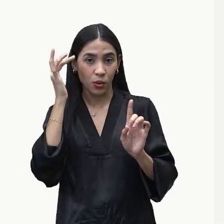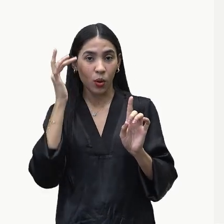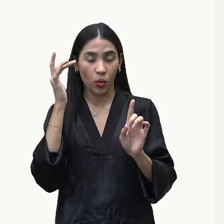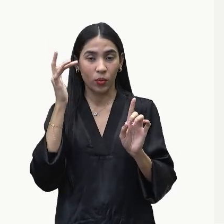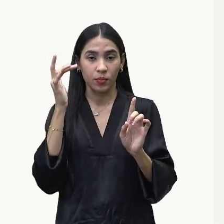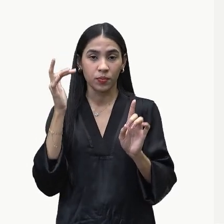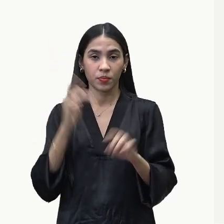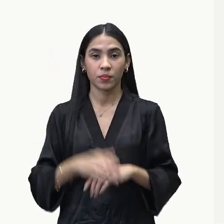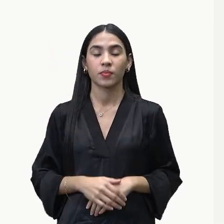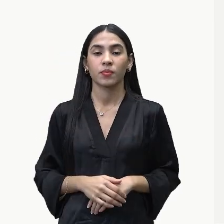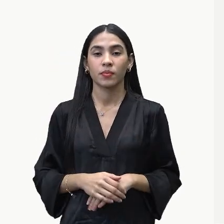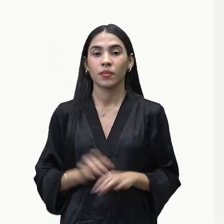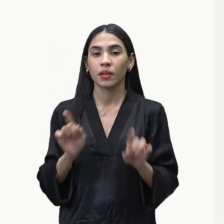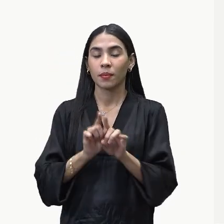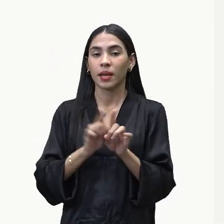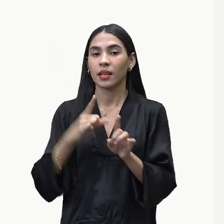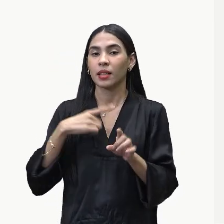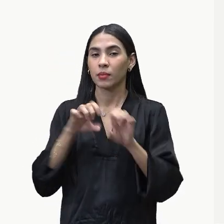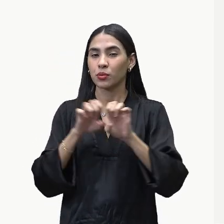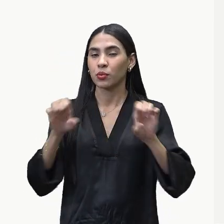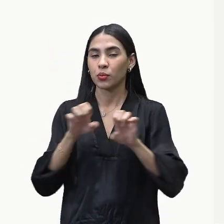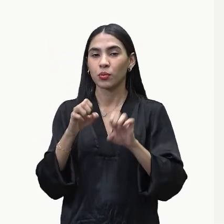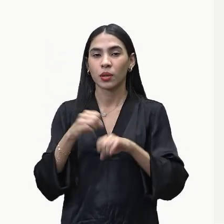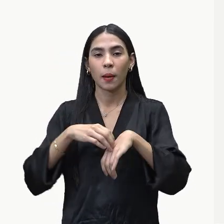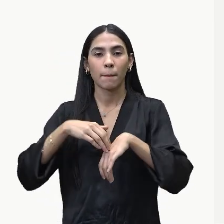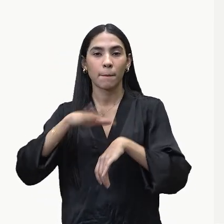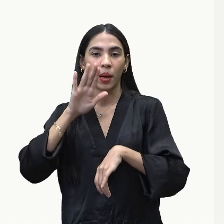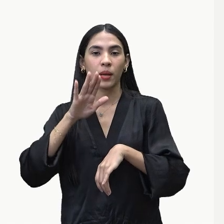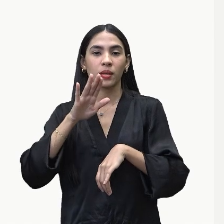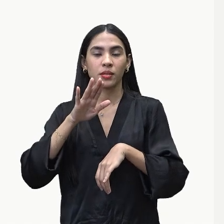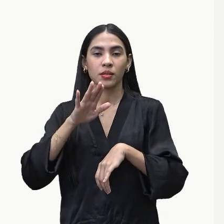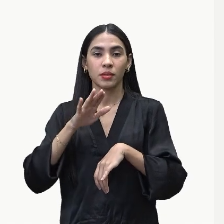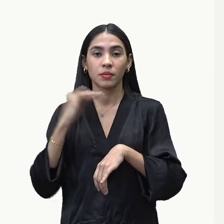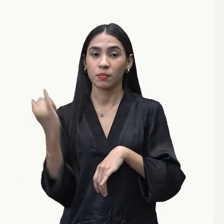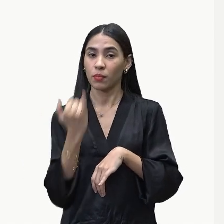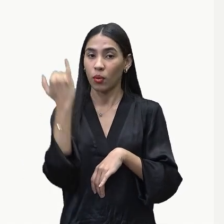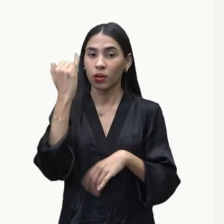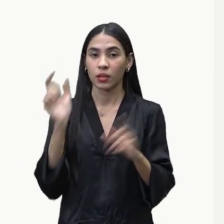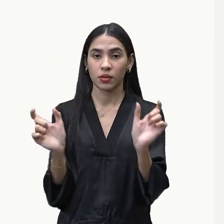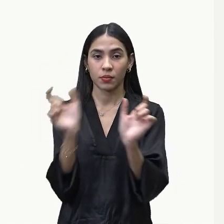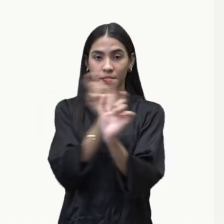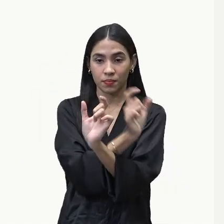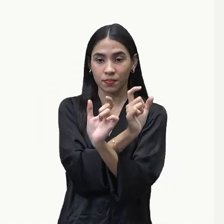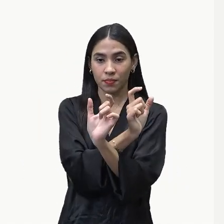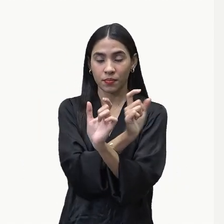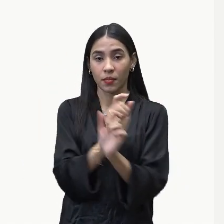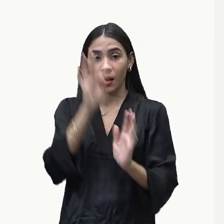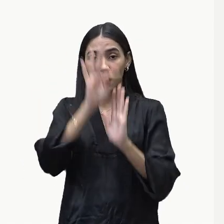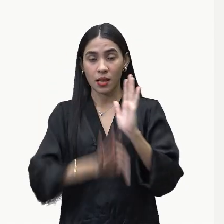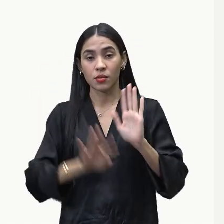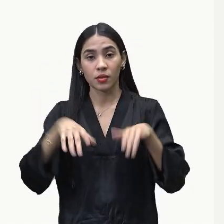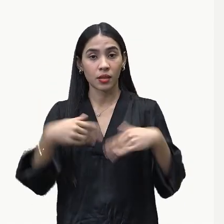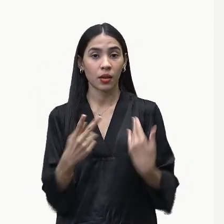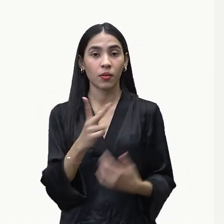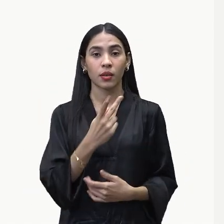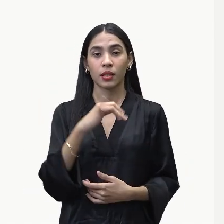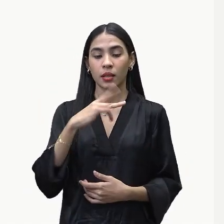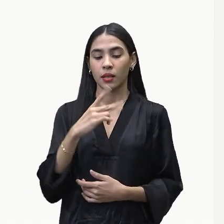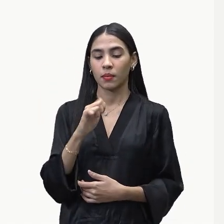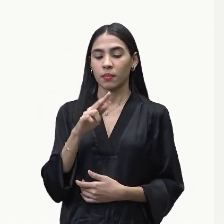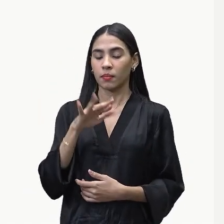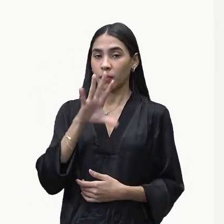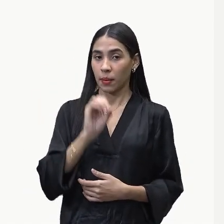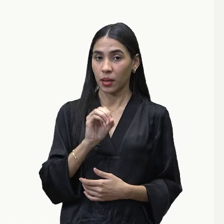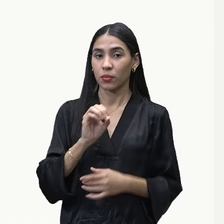elemento, ok? Dando destaque maior para o elemento que foi posicionado no início do texto. Então, o hipérbato sempre vai mexer